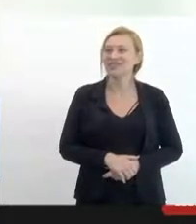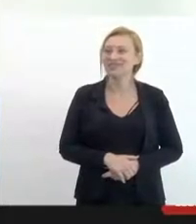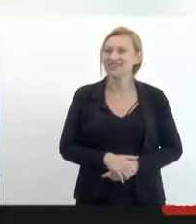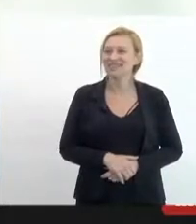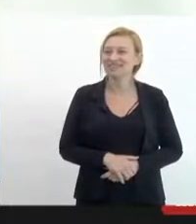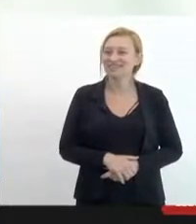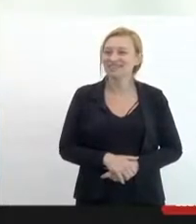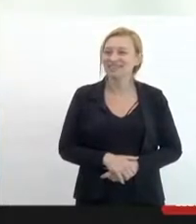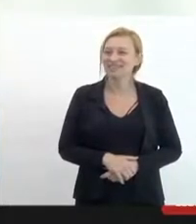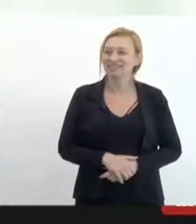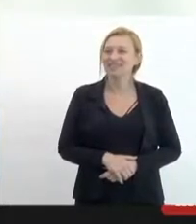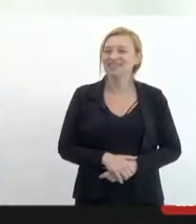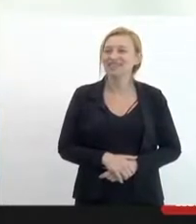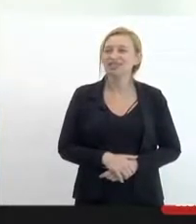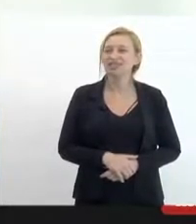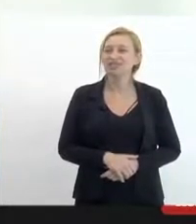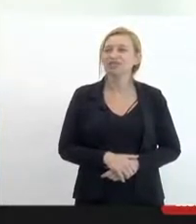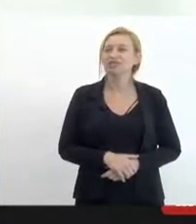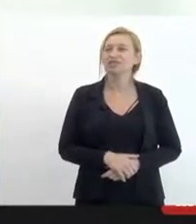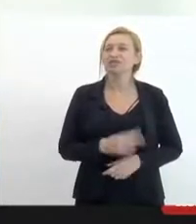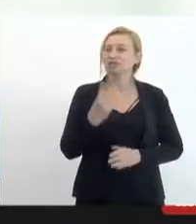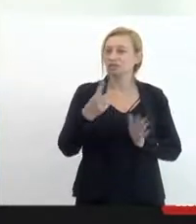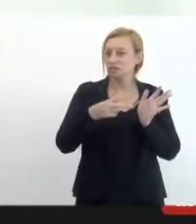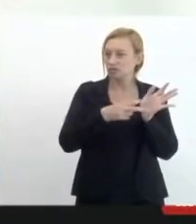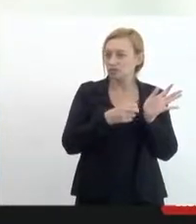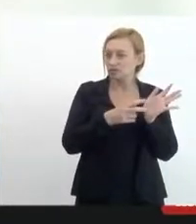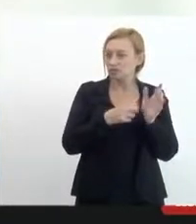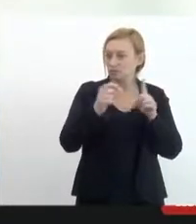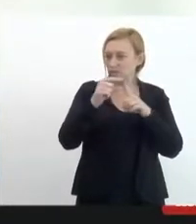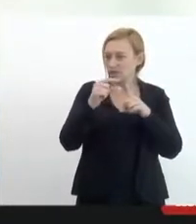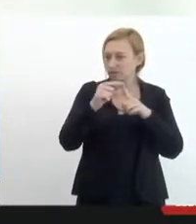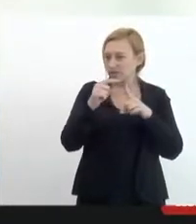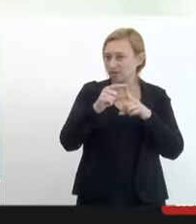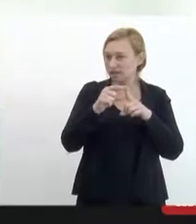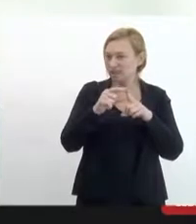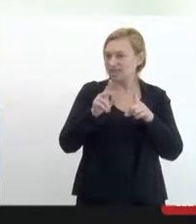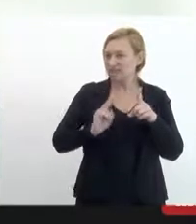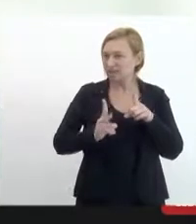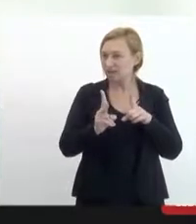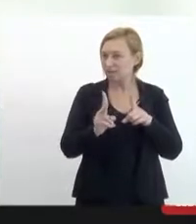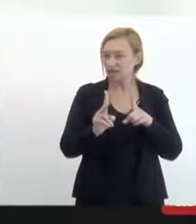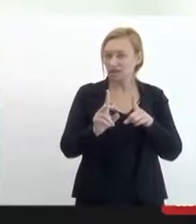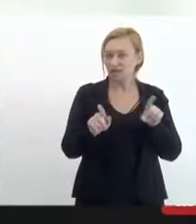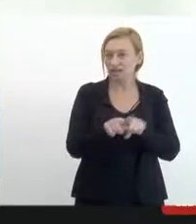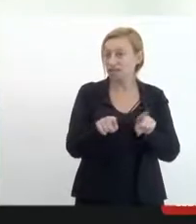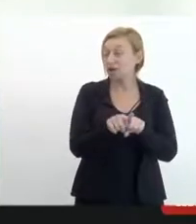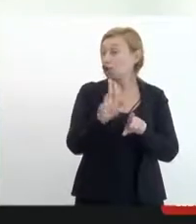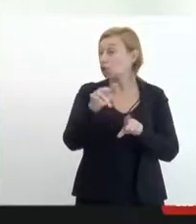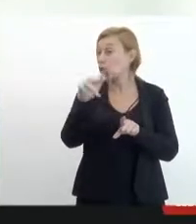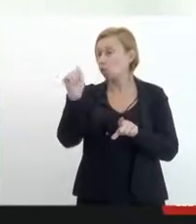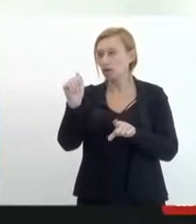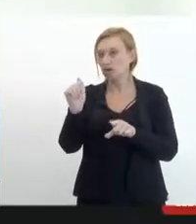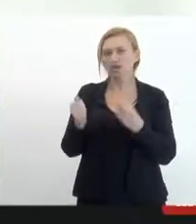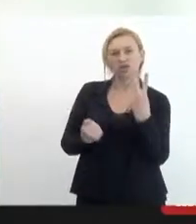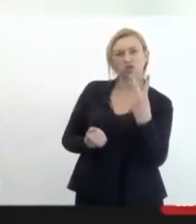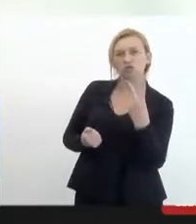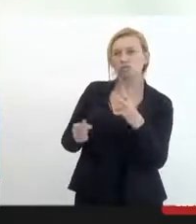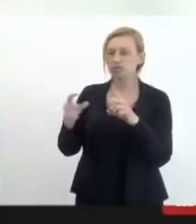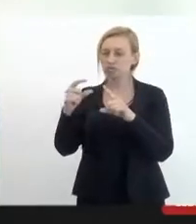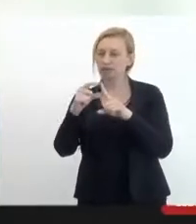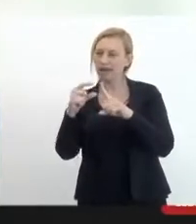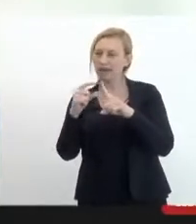eu tirava duas palavras do vocabulário, sempre e nunca. Porque sempre e nunca são duas